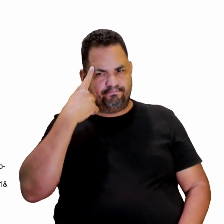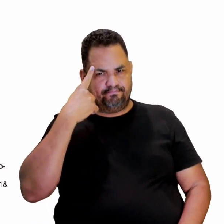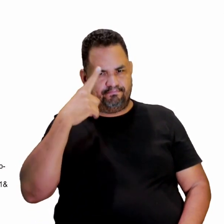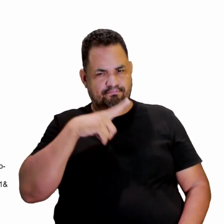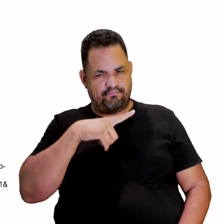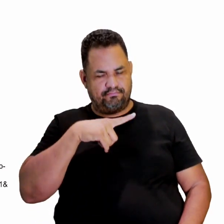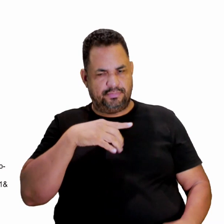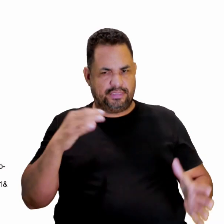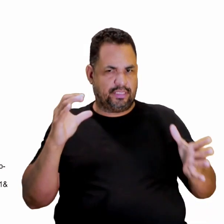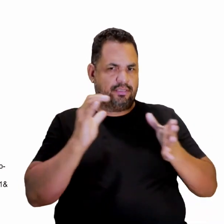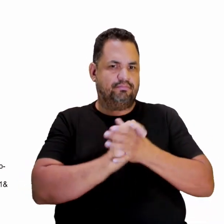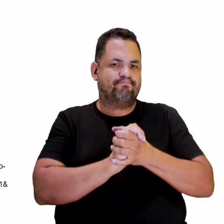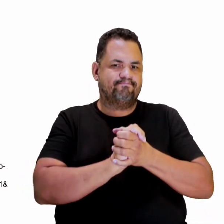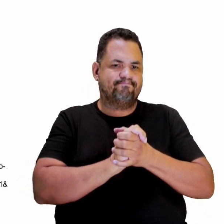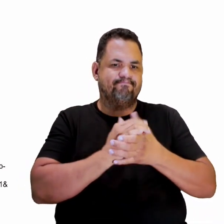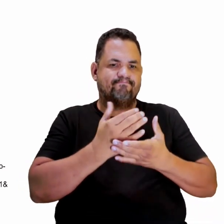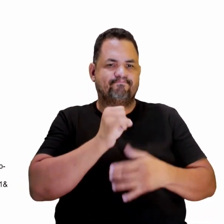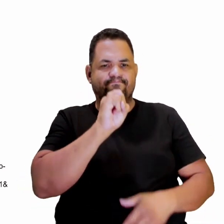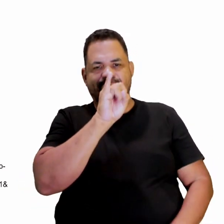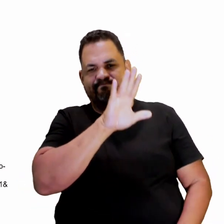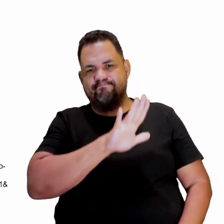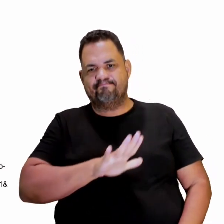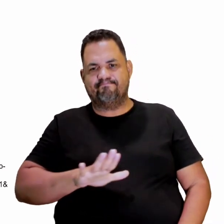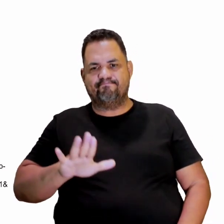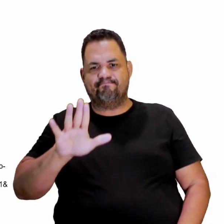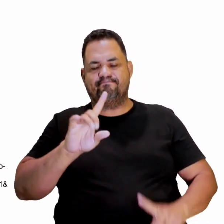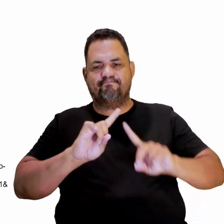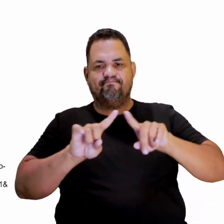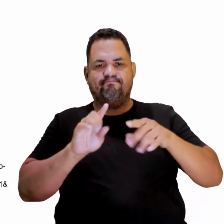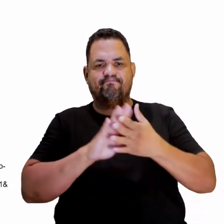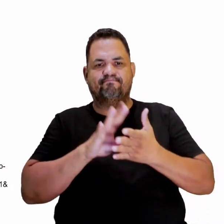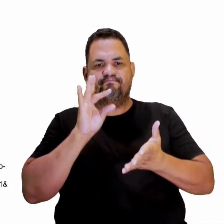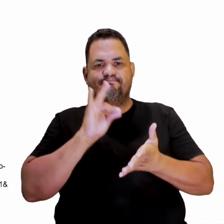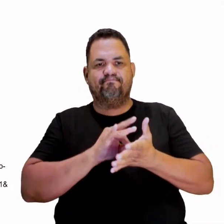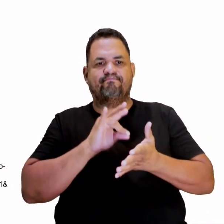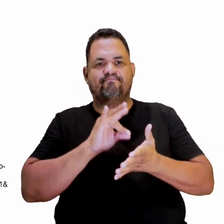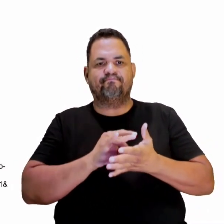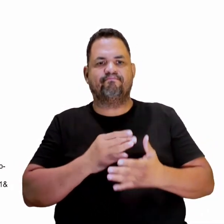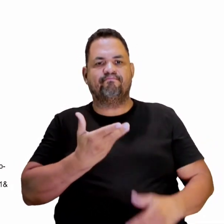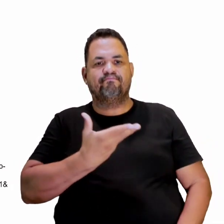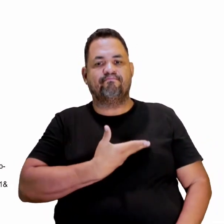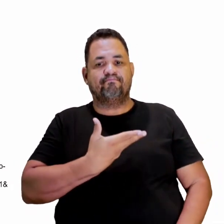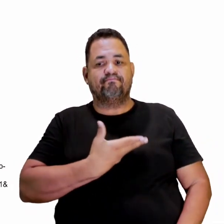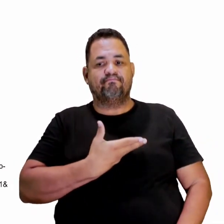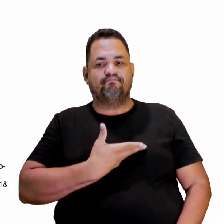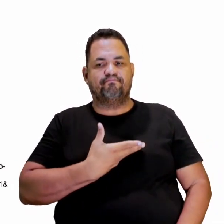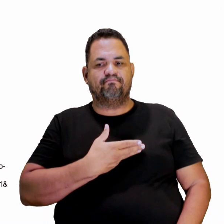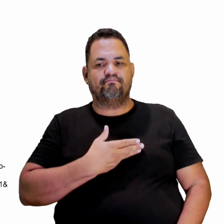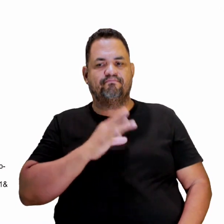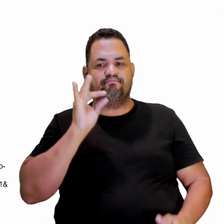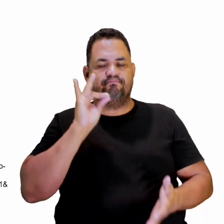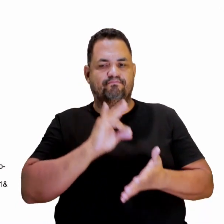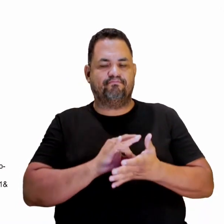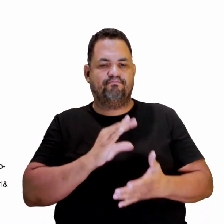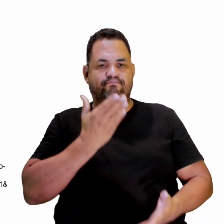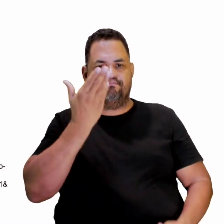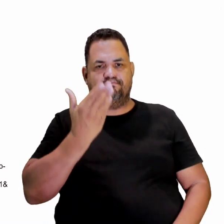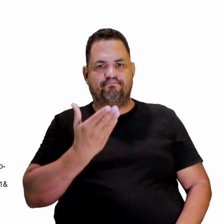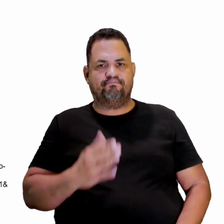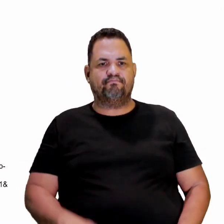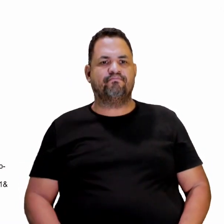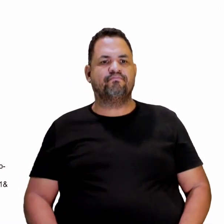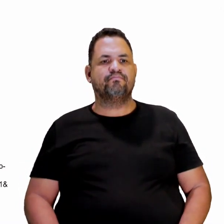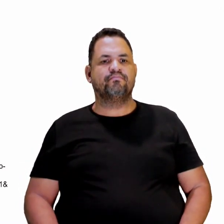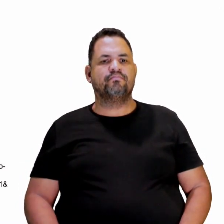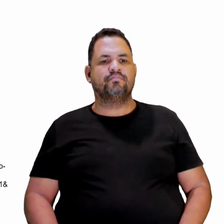um casal, né? Tem a imagem. Só que na verdade aqui a gente está falando de amizade, certo? Tanto a palavra friend,